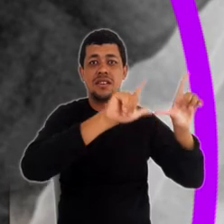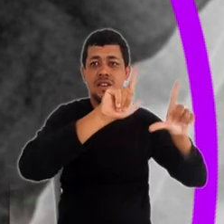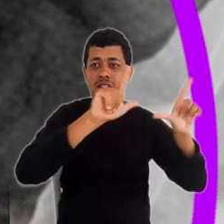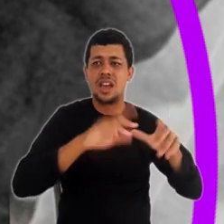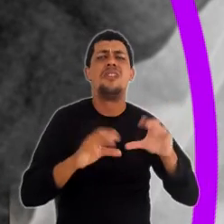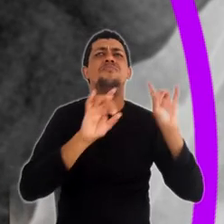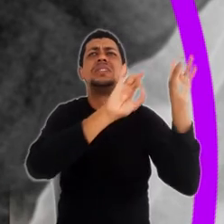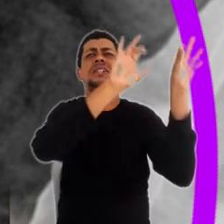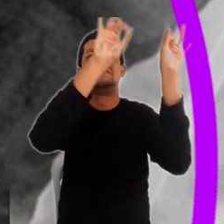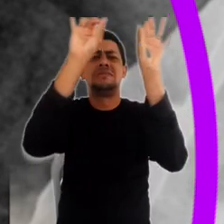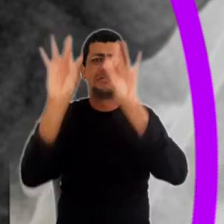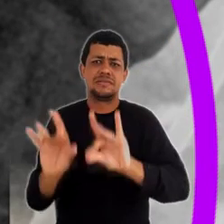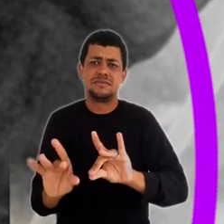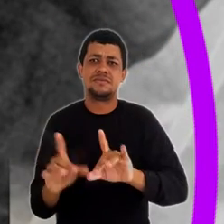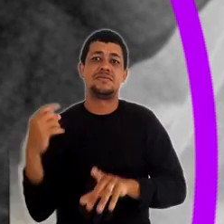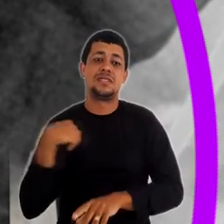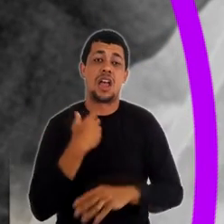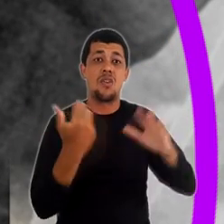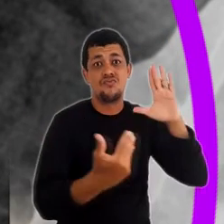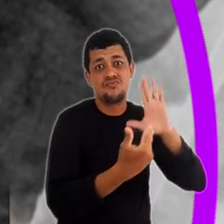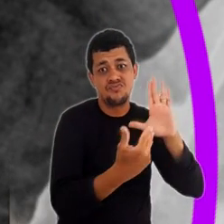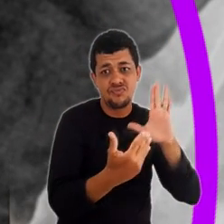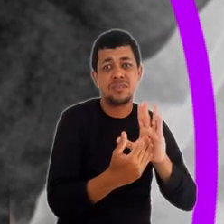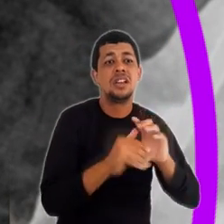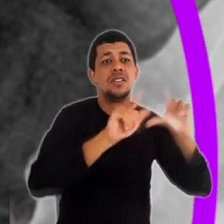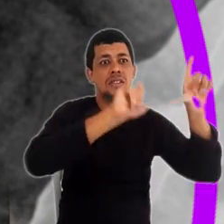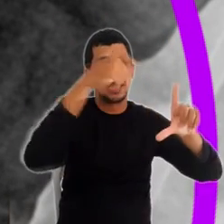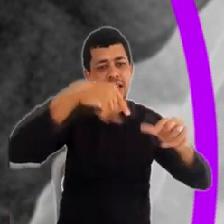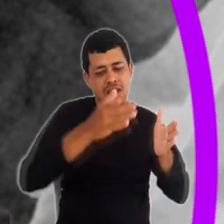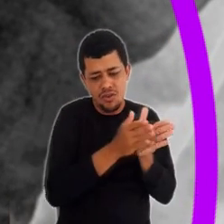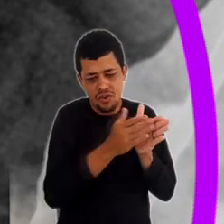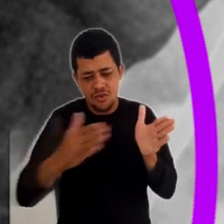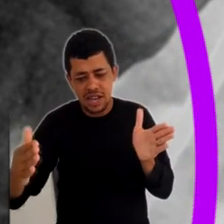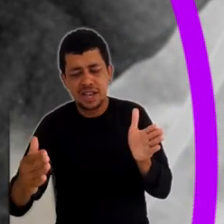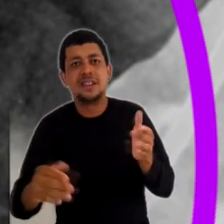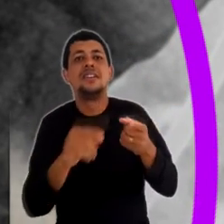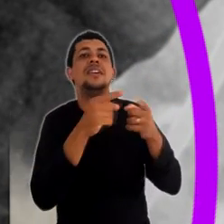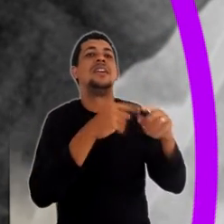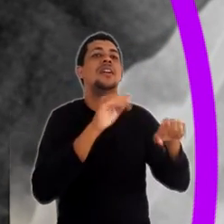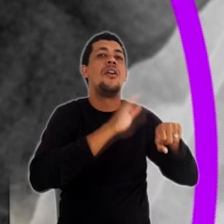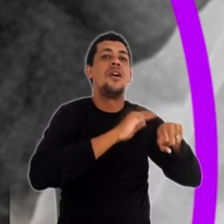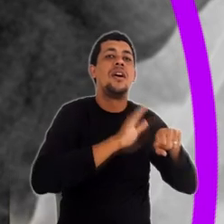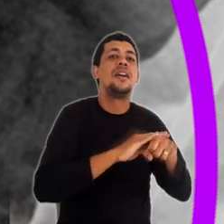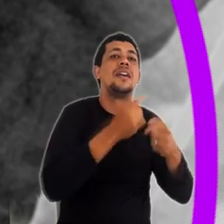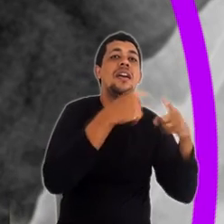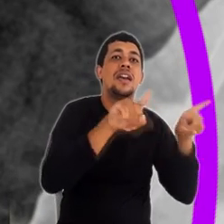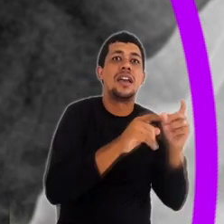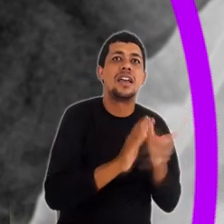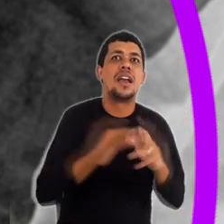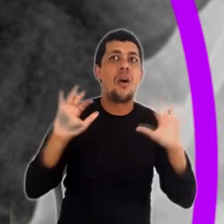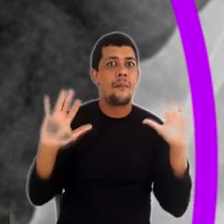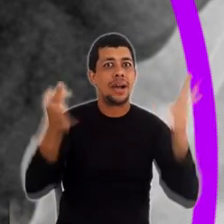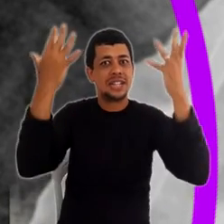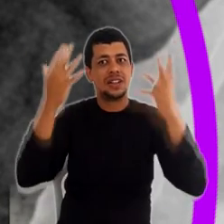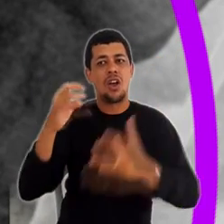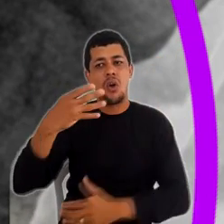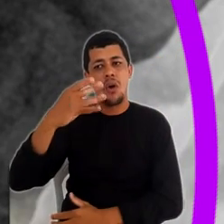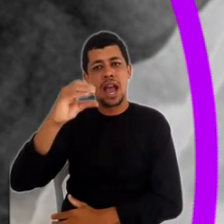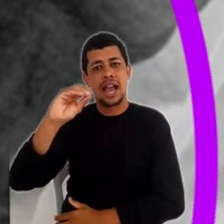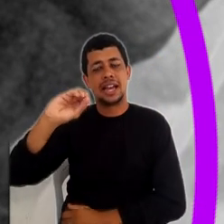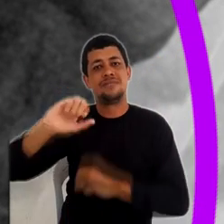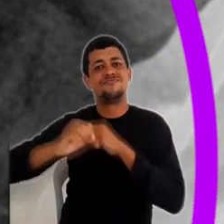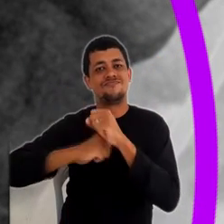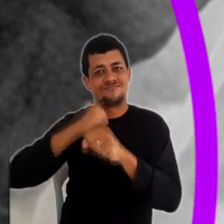programa mais do que especial, nosso último programa dessa temporada do Sessão Musical, em comemoração aos 40